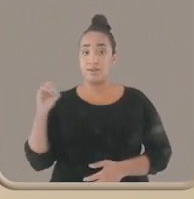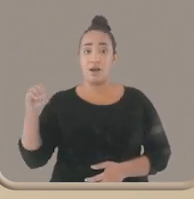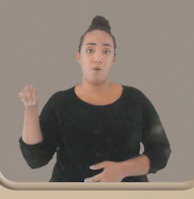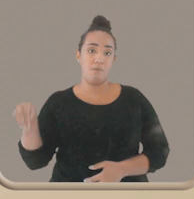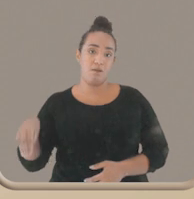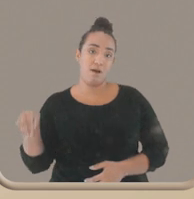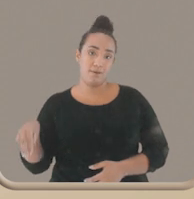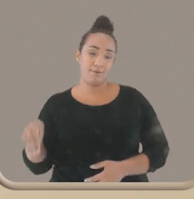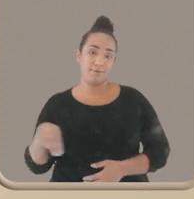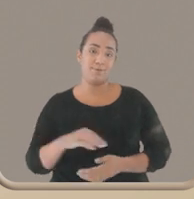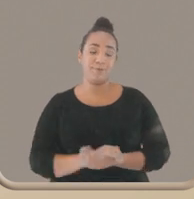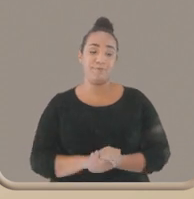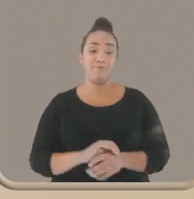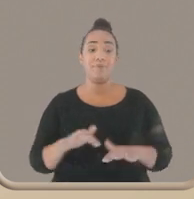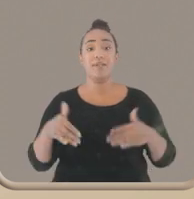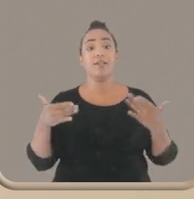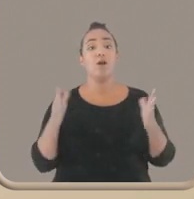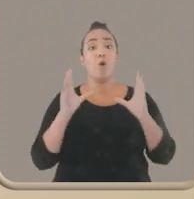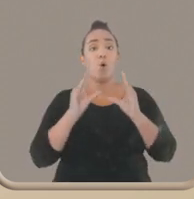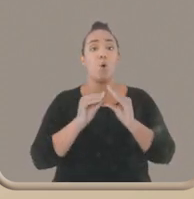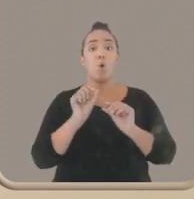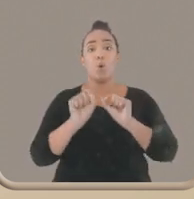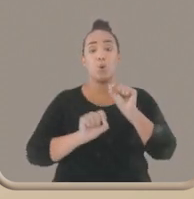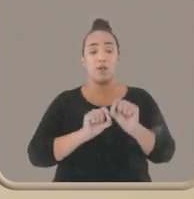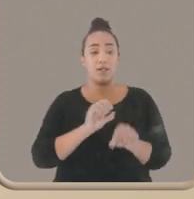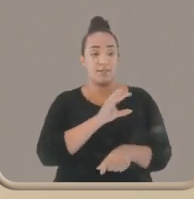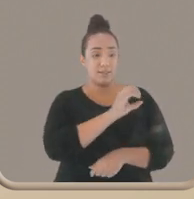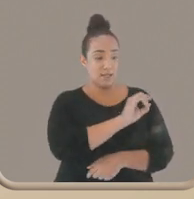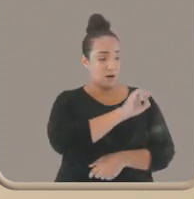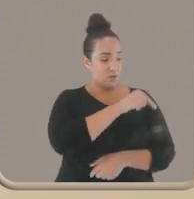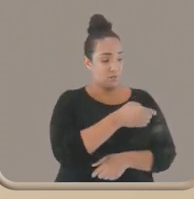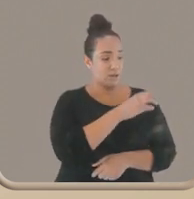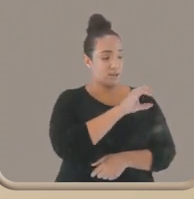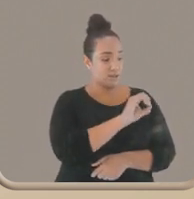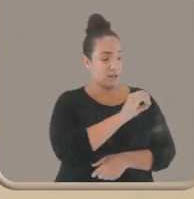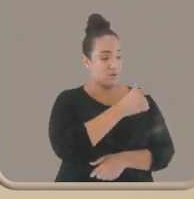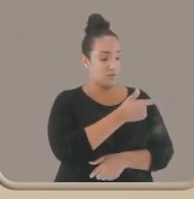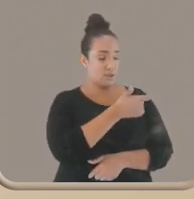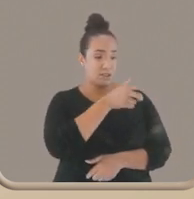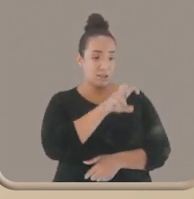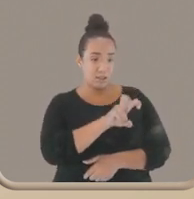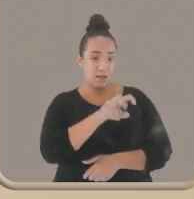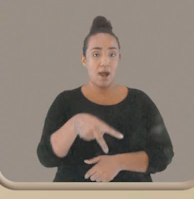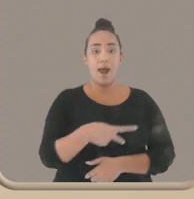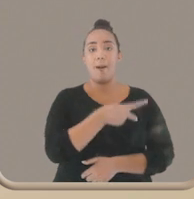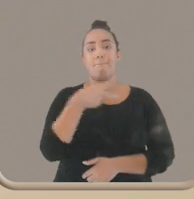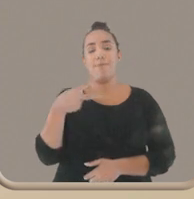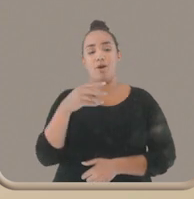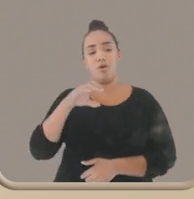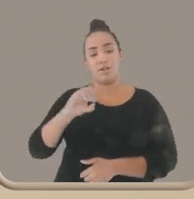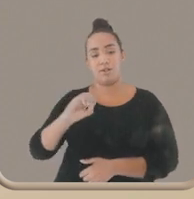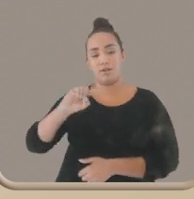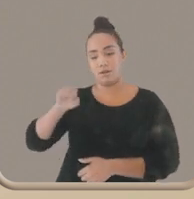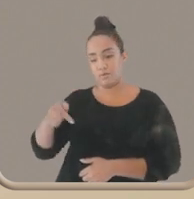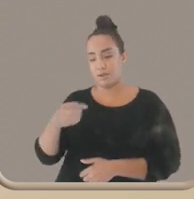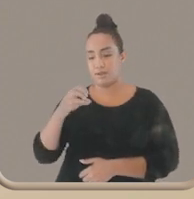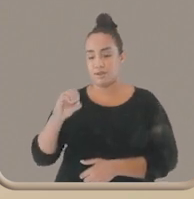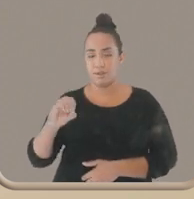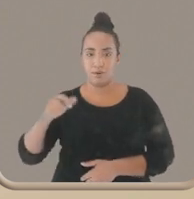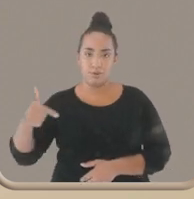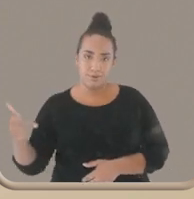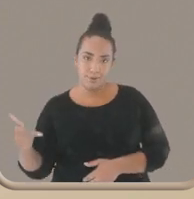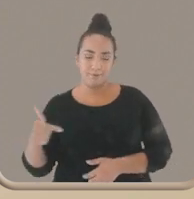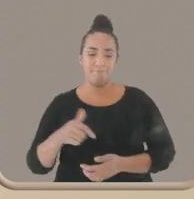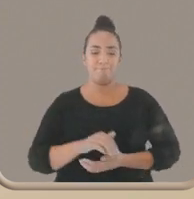0,02, temos 0 milésimos. Podemos concluir, então, que 0,025 é maior